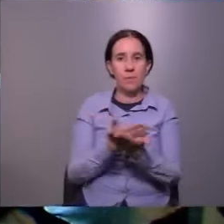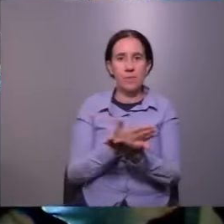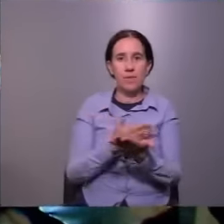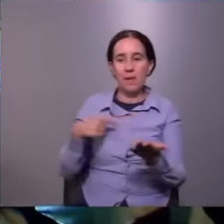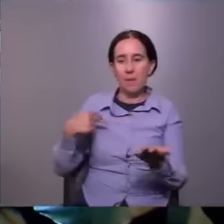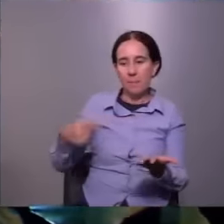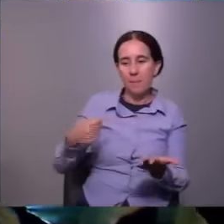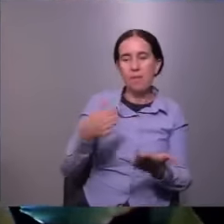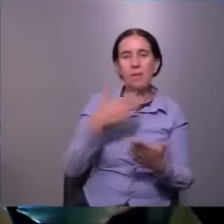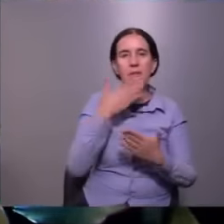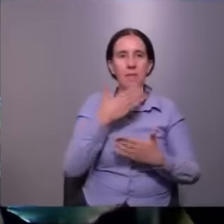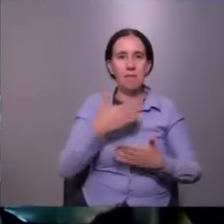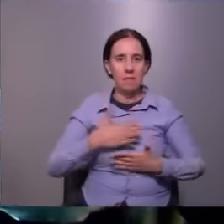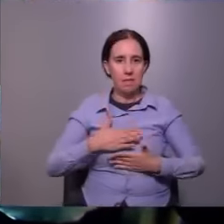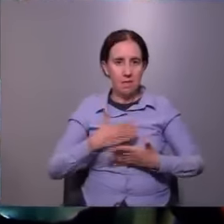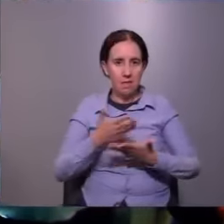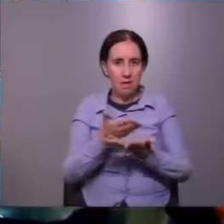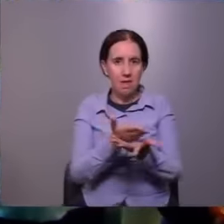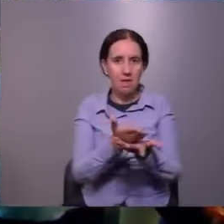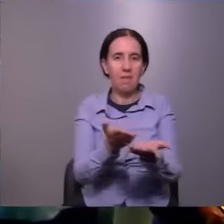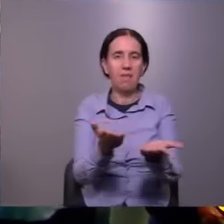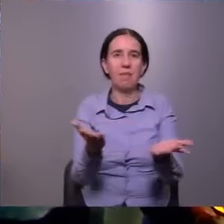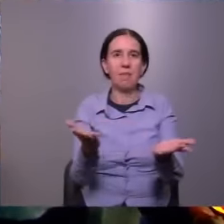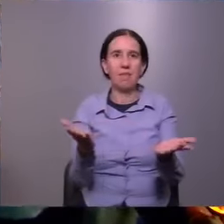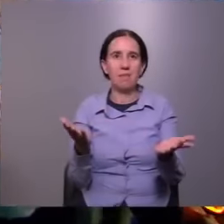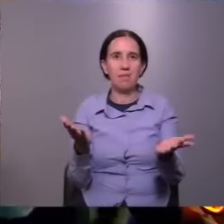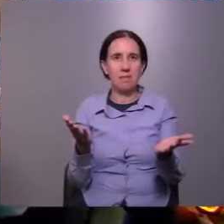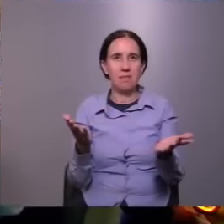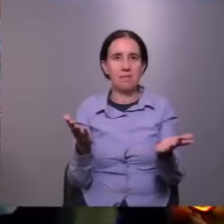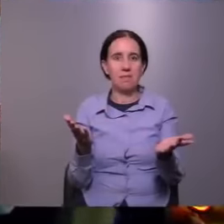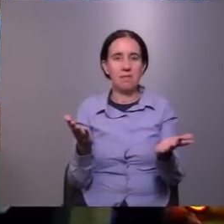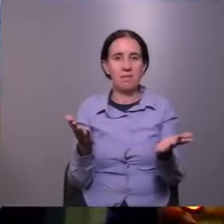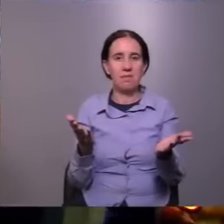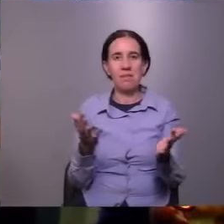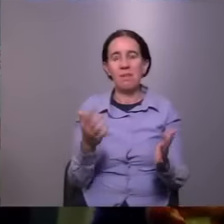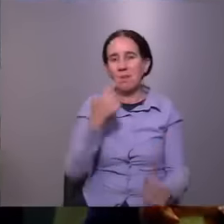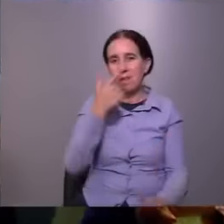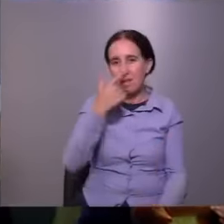Oh,